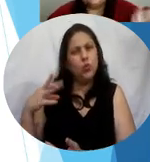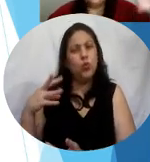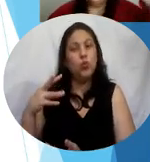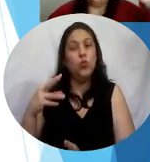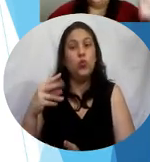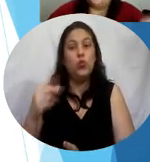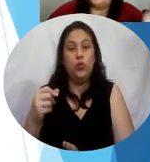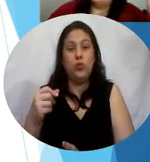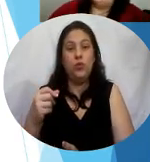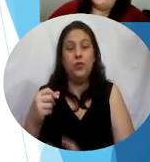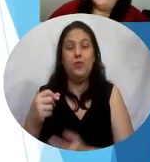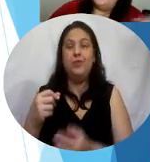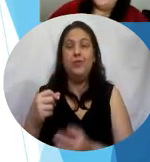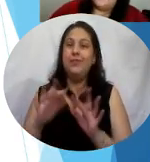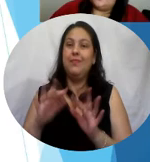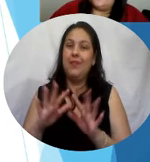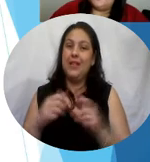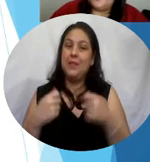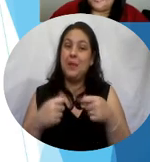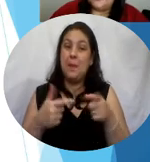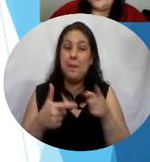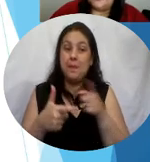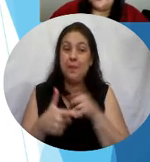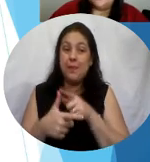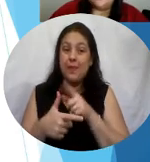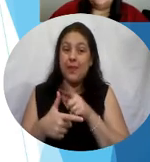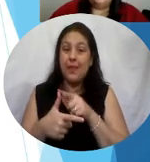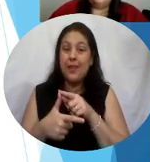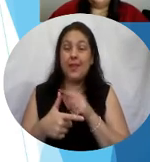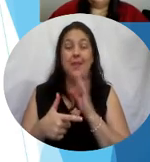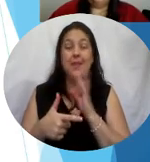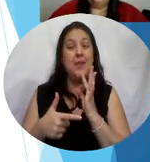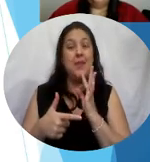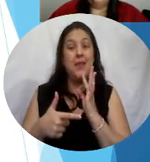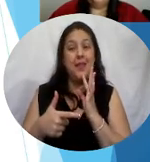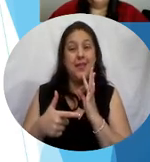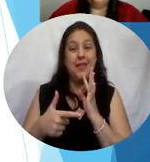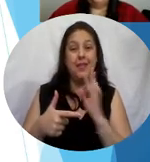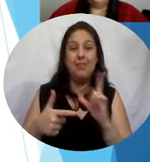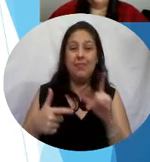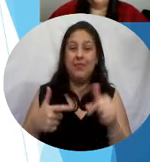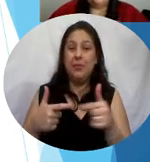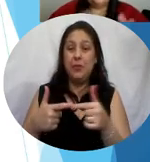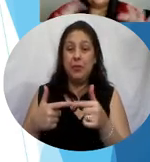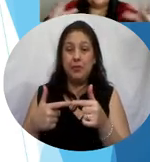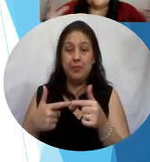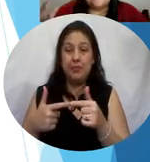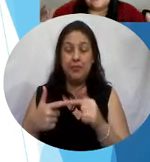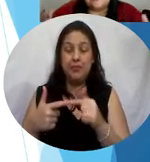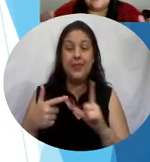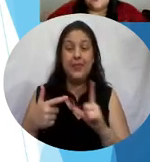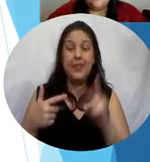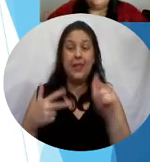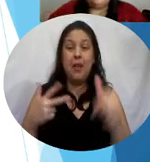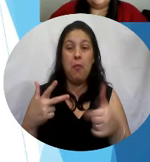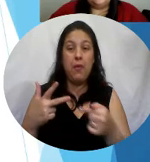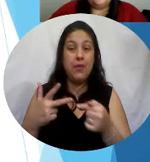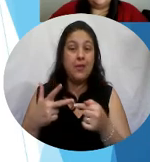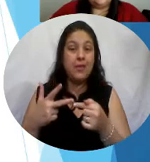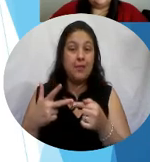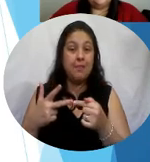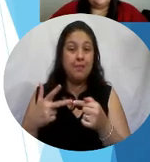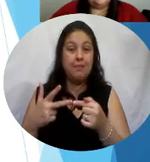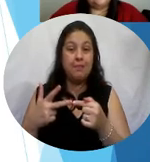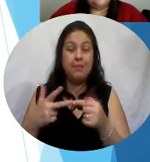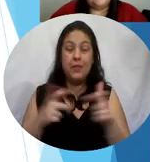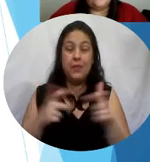primeiro item. Conheça um membro da sua comunidade, né? Então, a gente precisa fazer